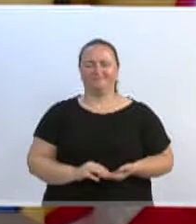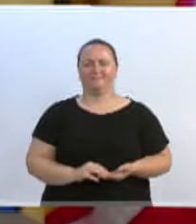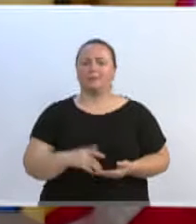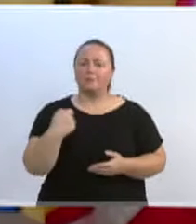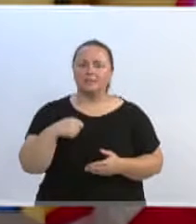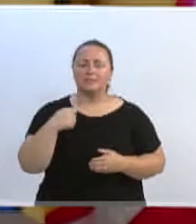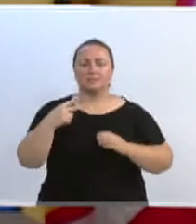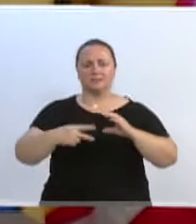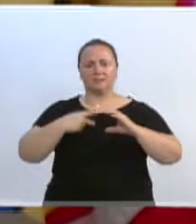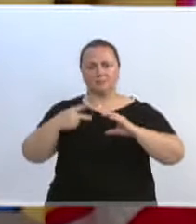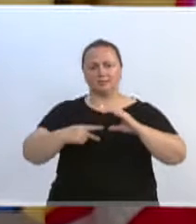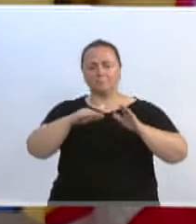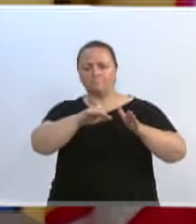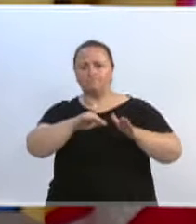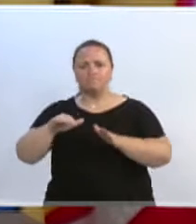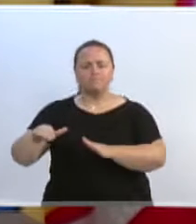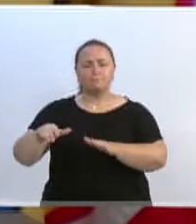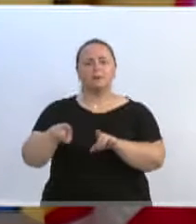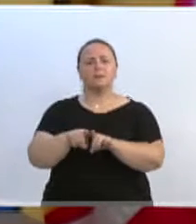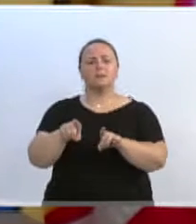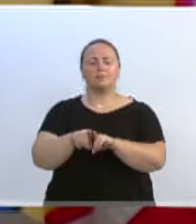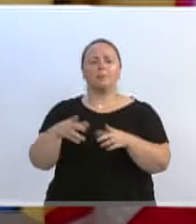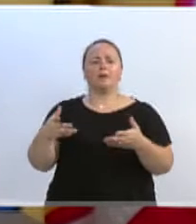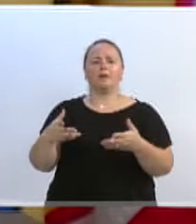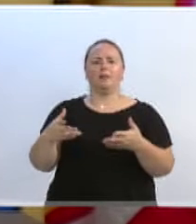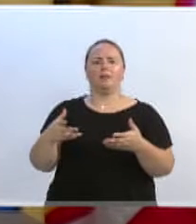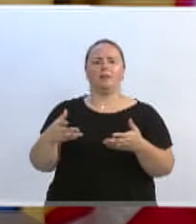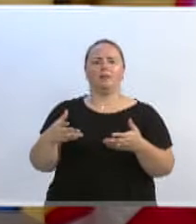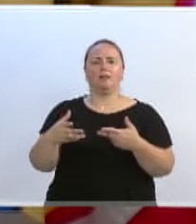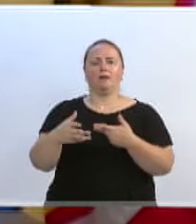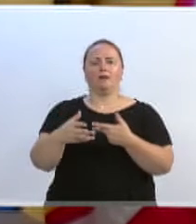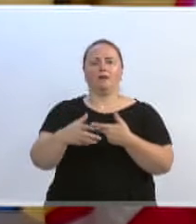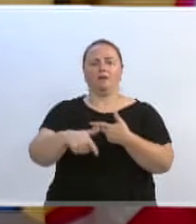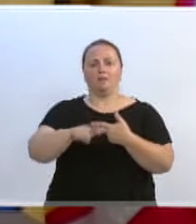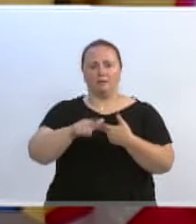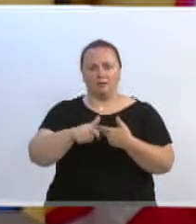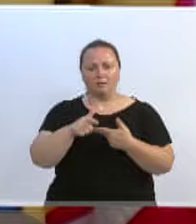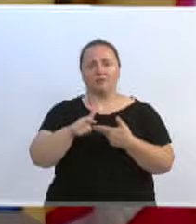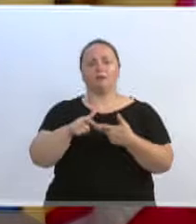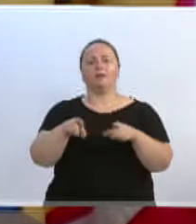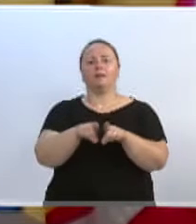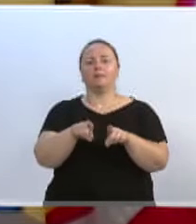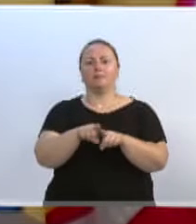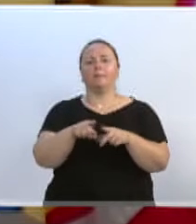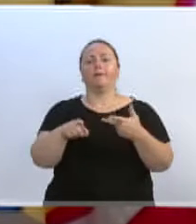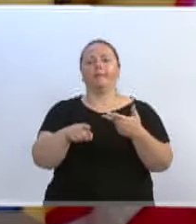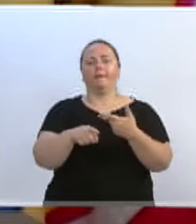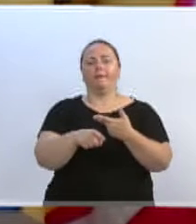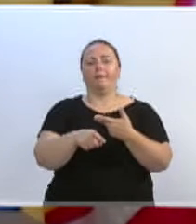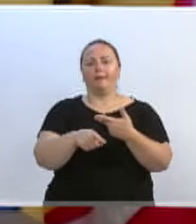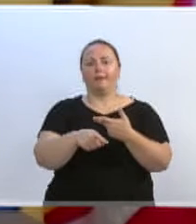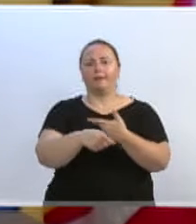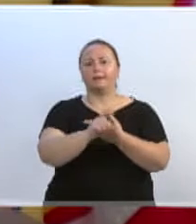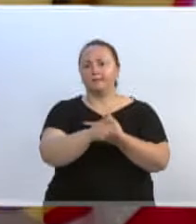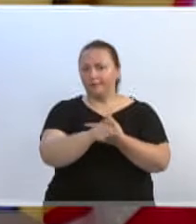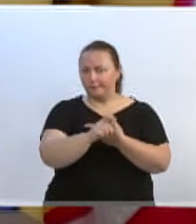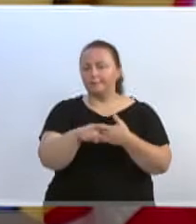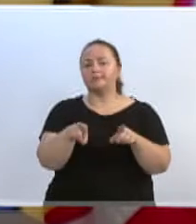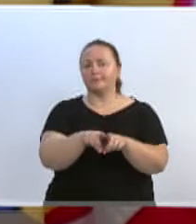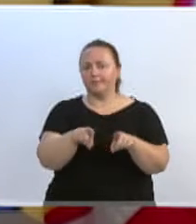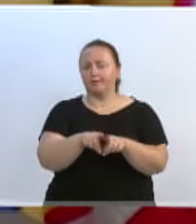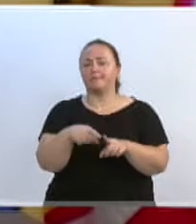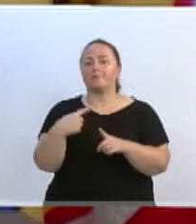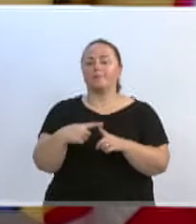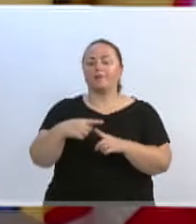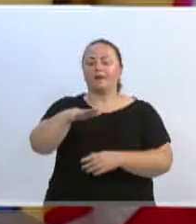legislativo, deveríamos descentralizar tanto o legislativo como o próprio executivo, o centro administrativo da cidade de Blumenau, para uma